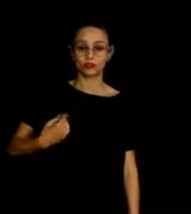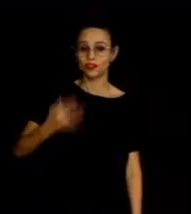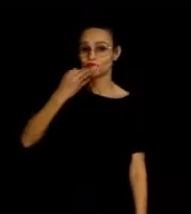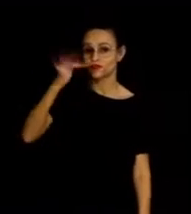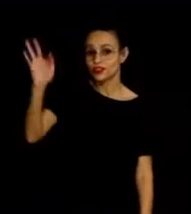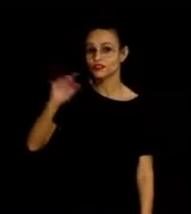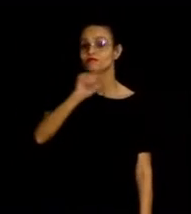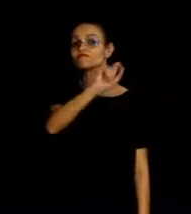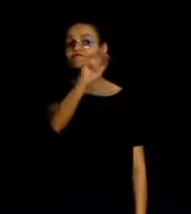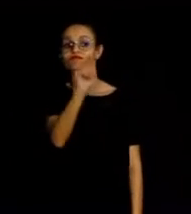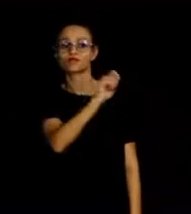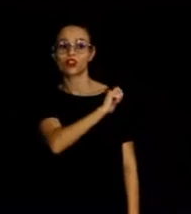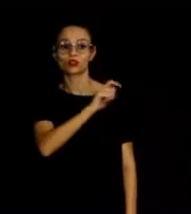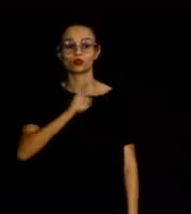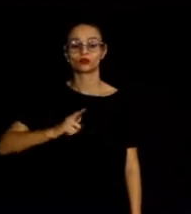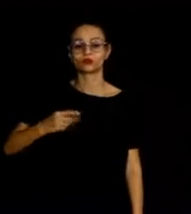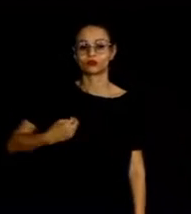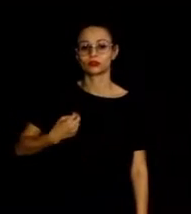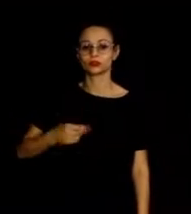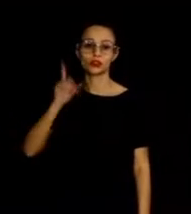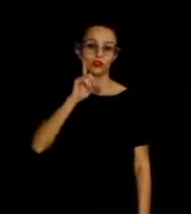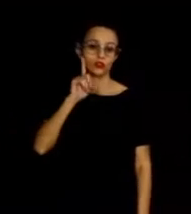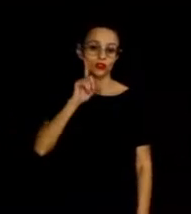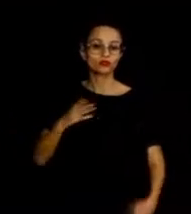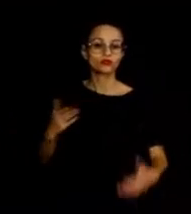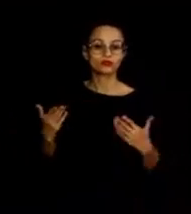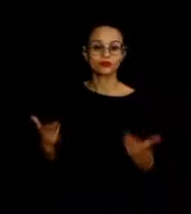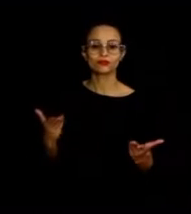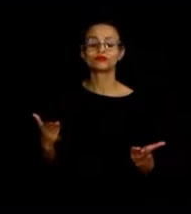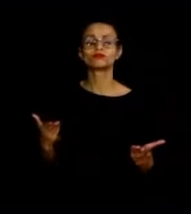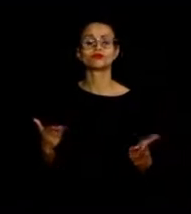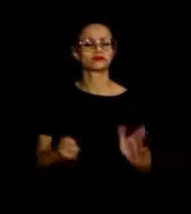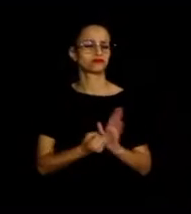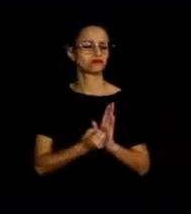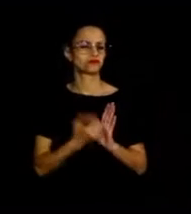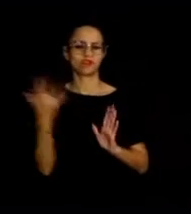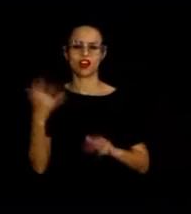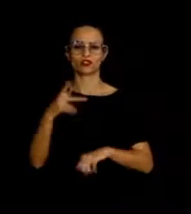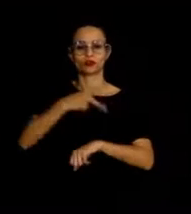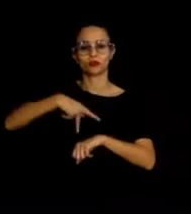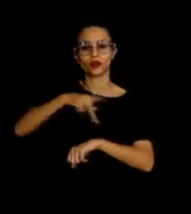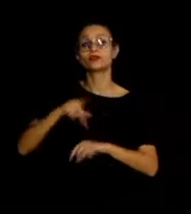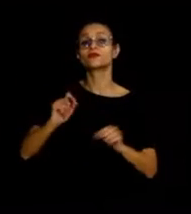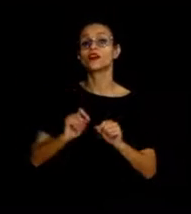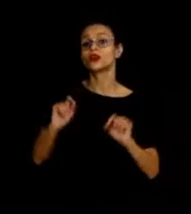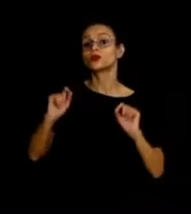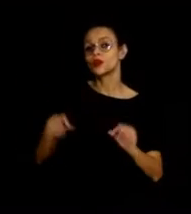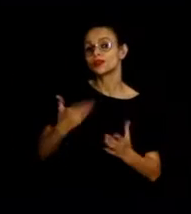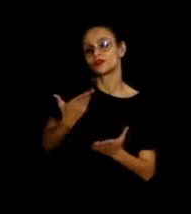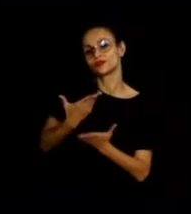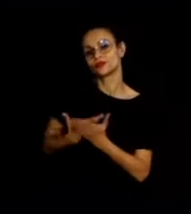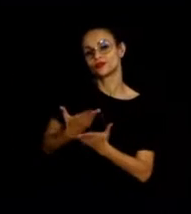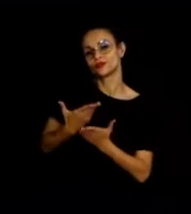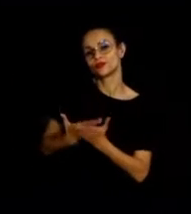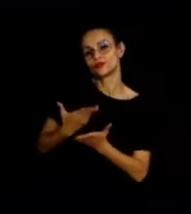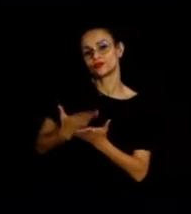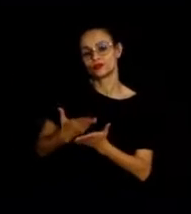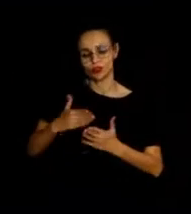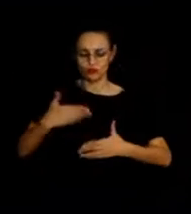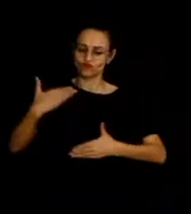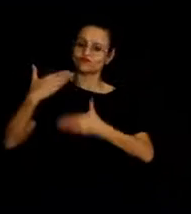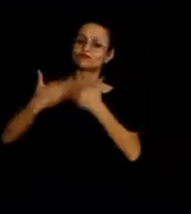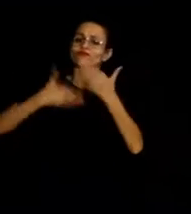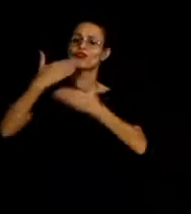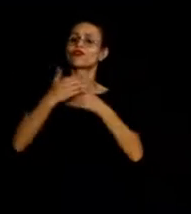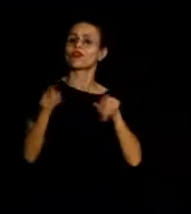estudante que tá na nos Estados Unidos e em vários países fazendo o quê estudando e fazendo que se